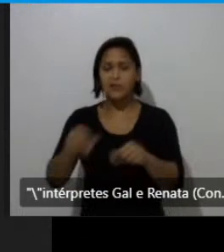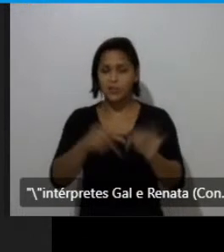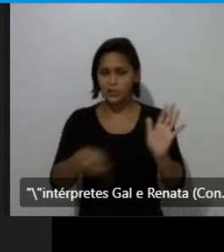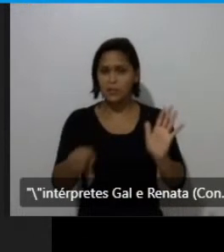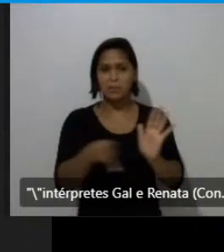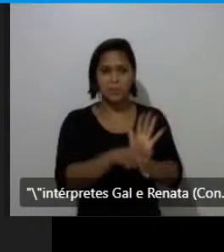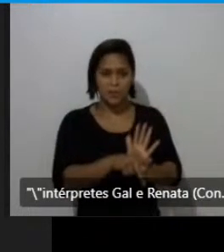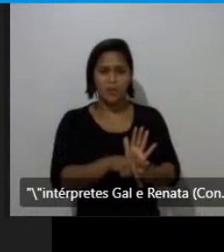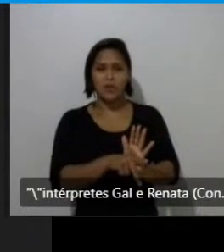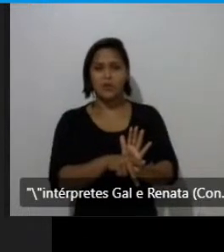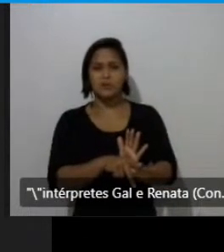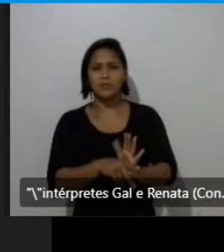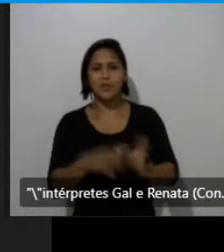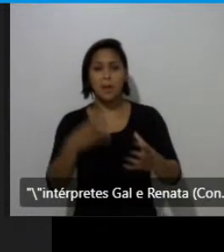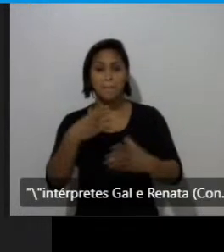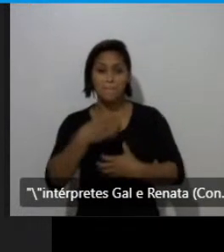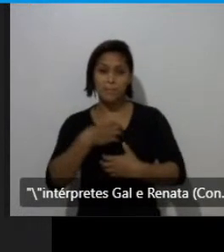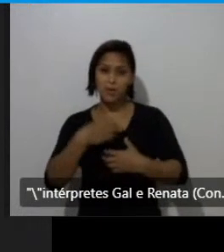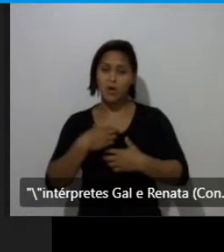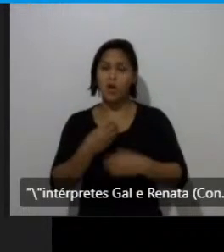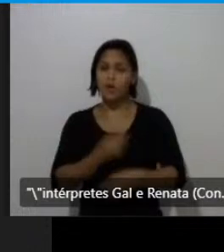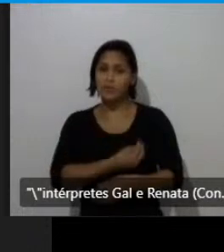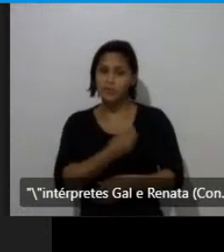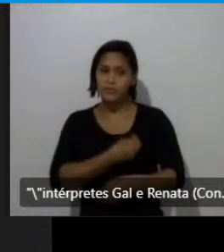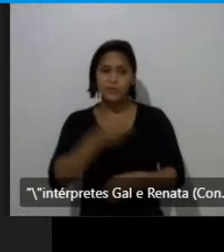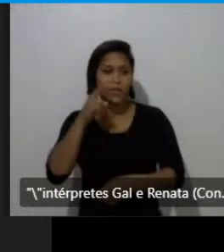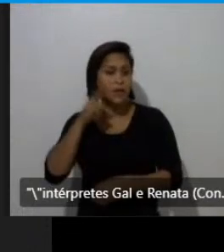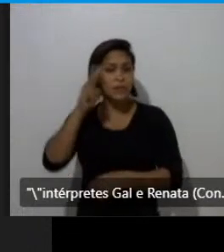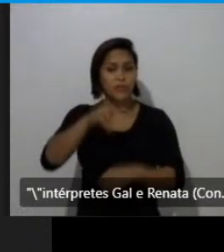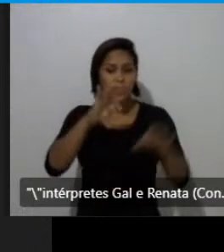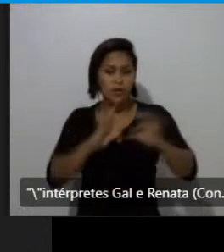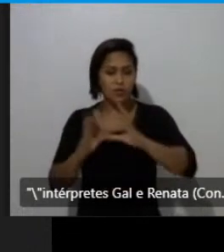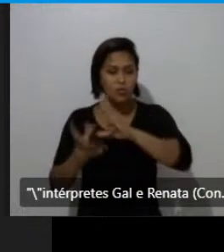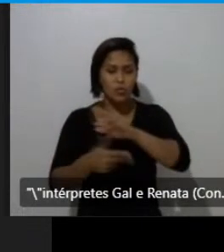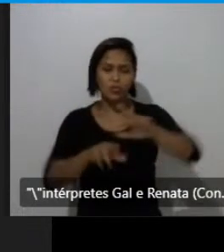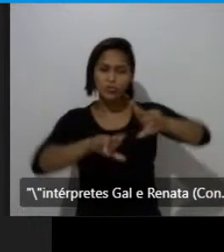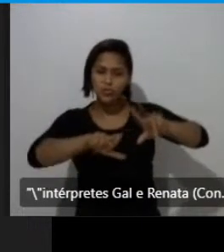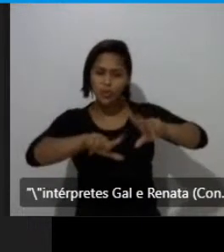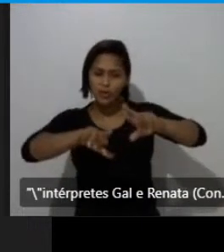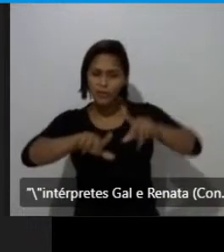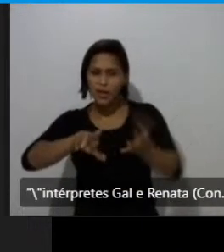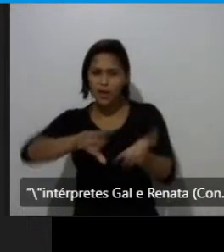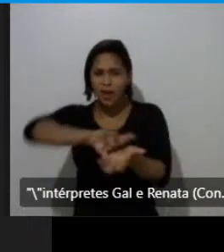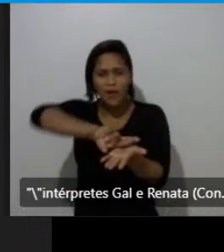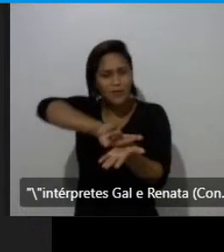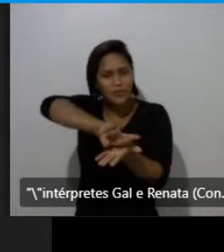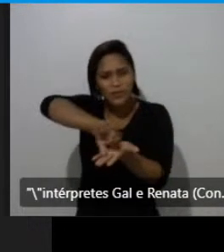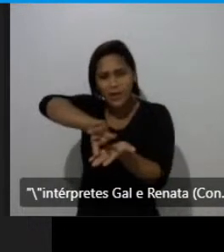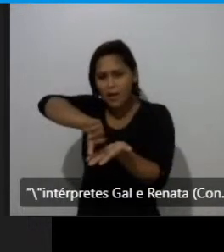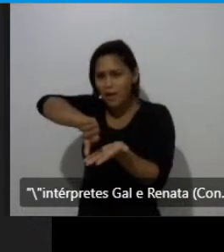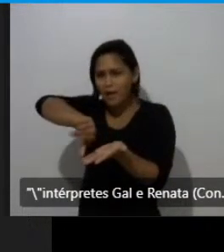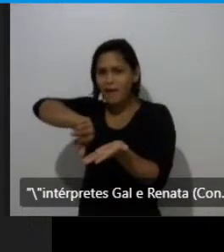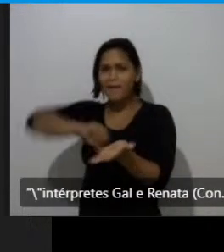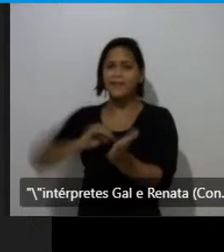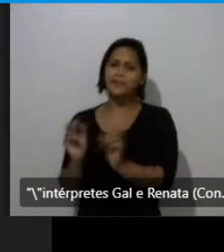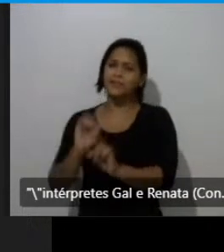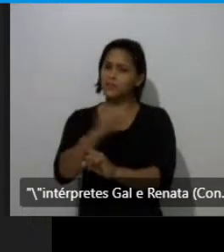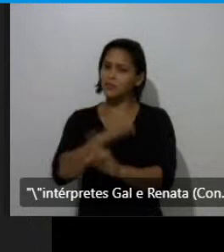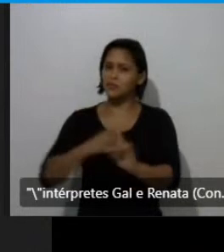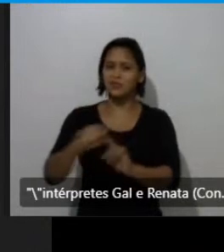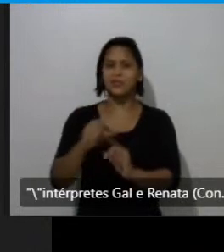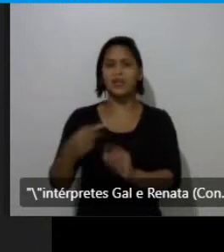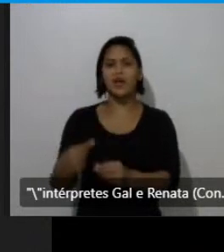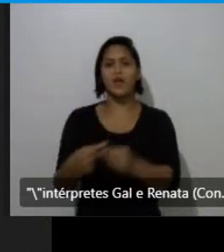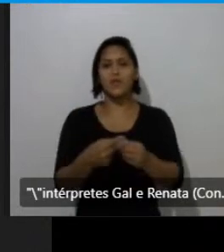né, modos de vida, visões de mundo diversas da nossa sociedade